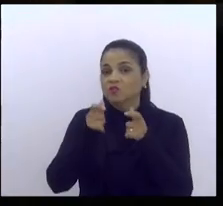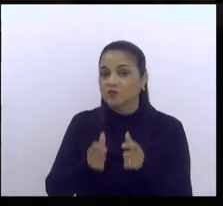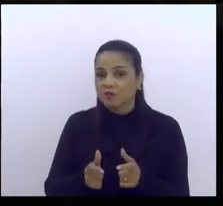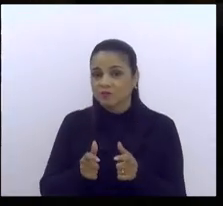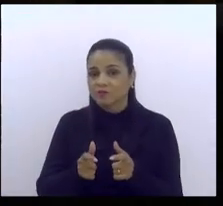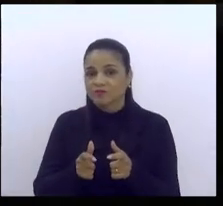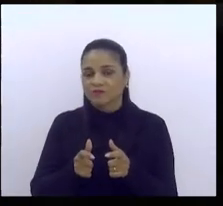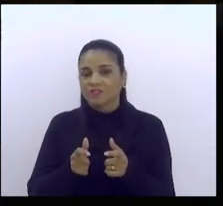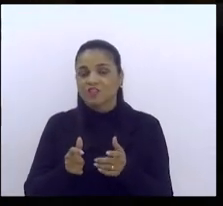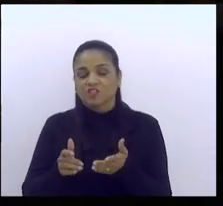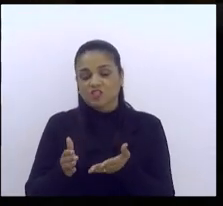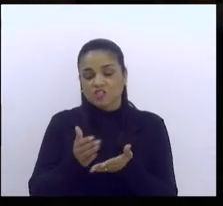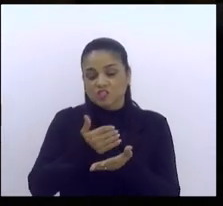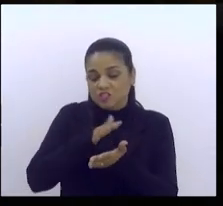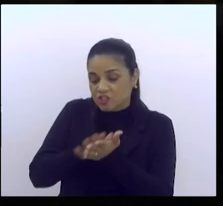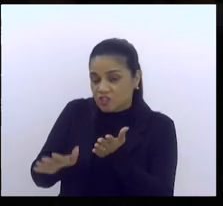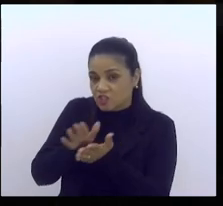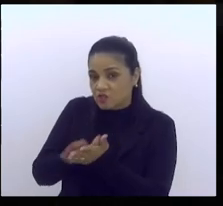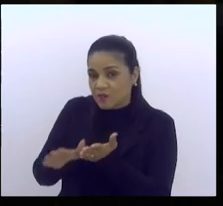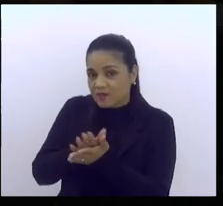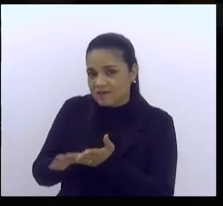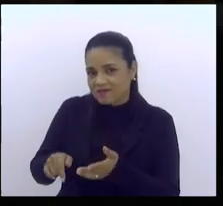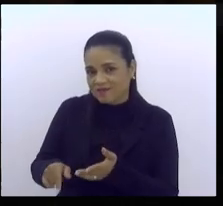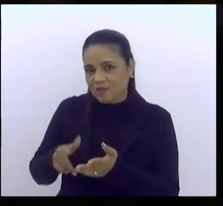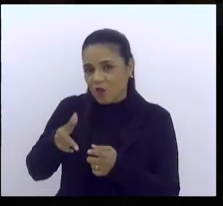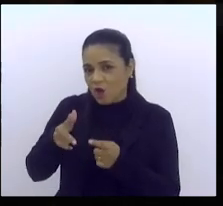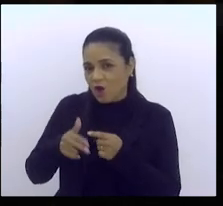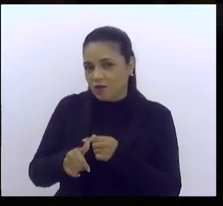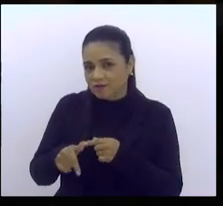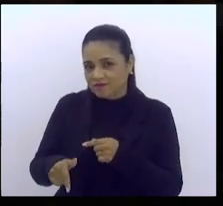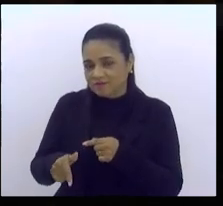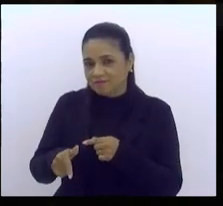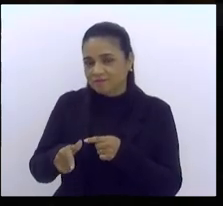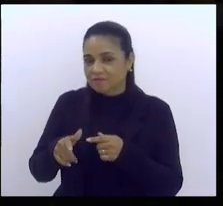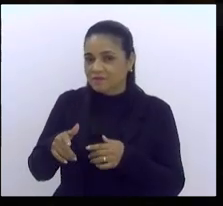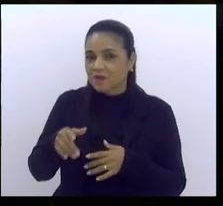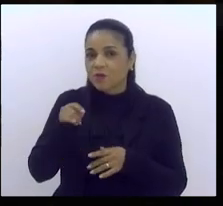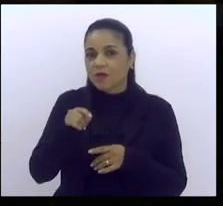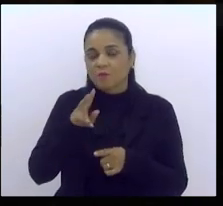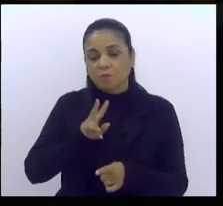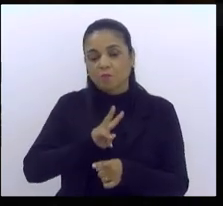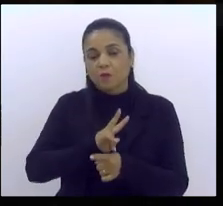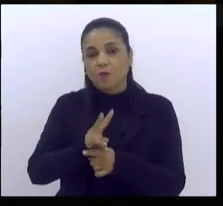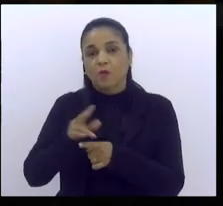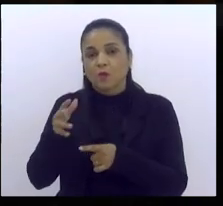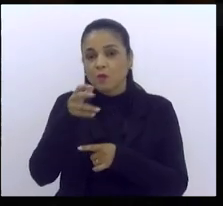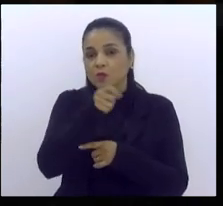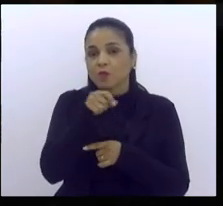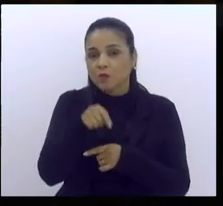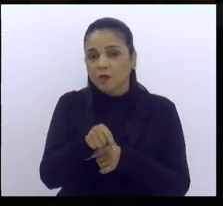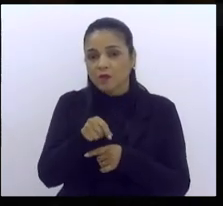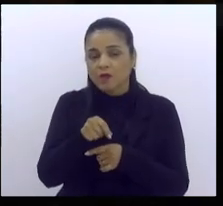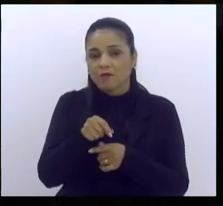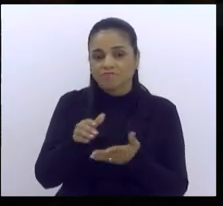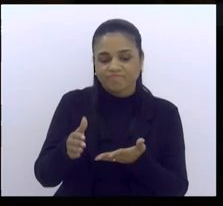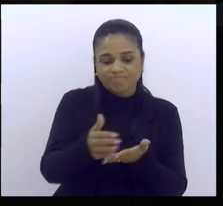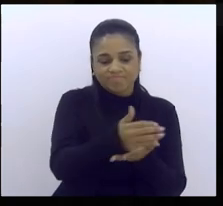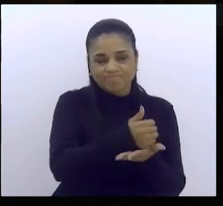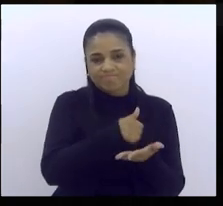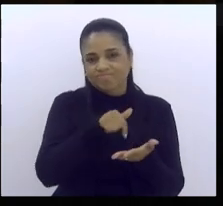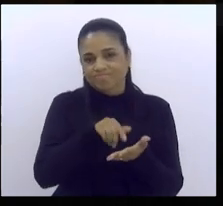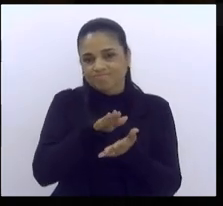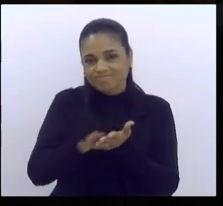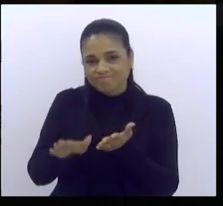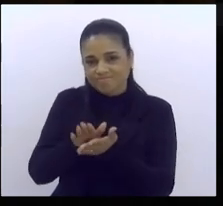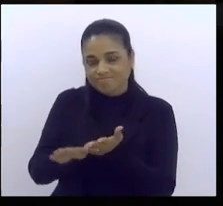Em despesa corrente. Para salvaguardar o quê? A despesa de pessoal. Aliás,